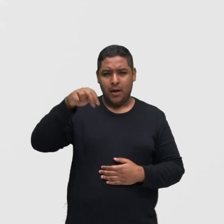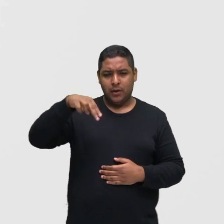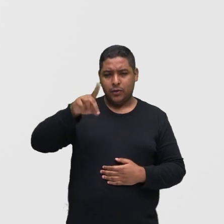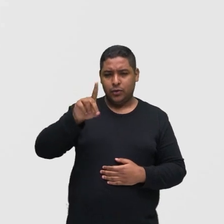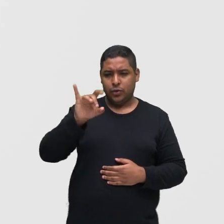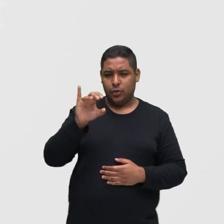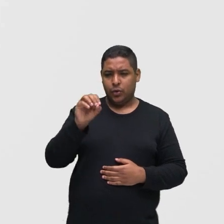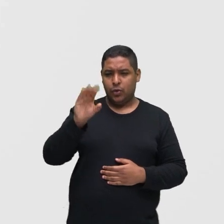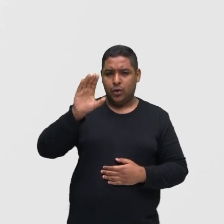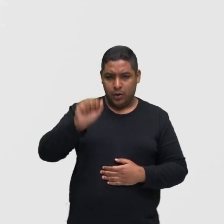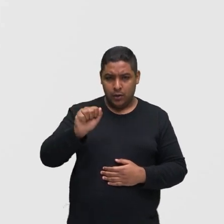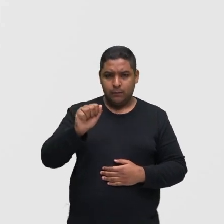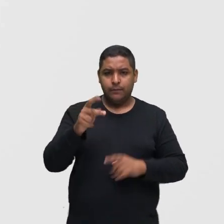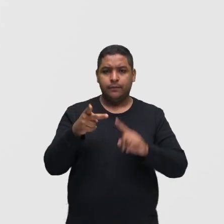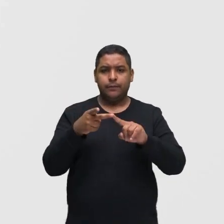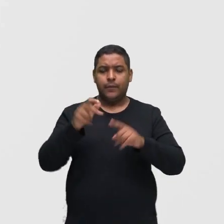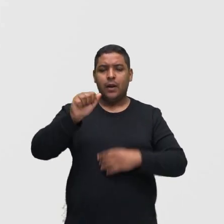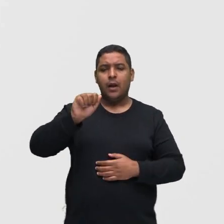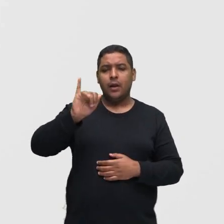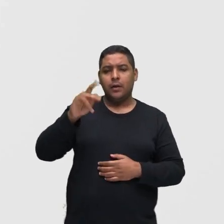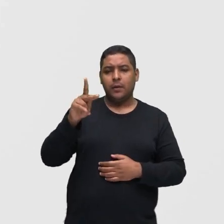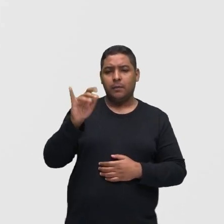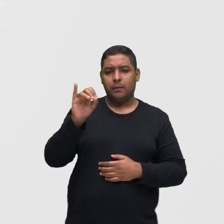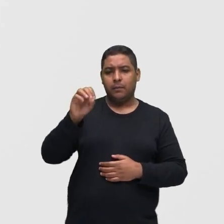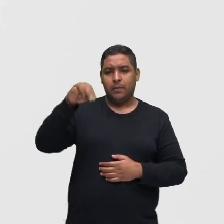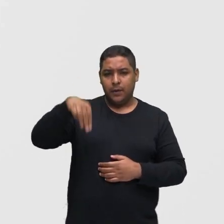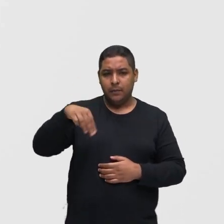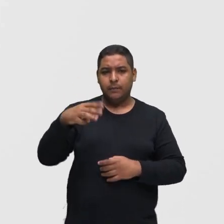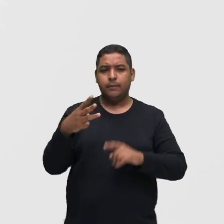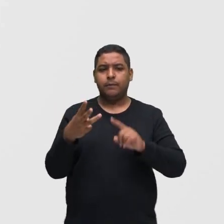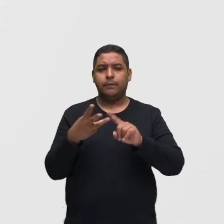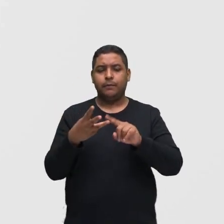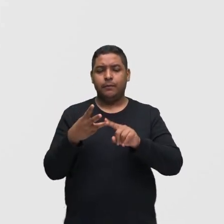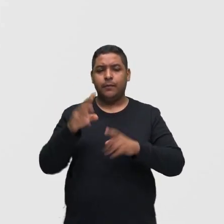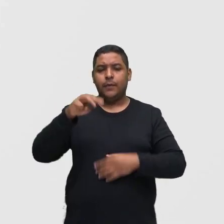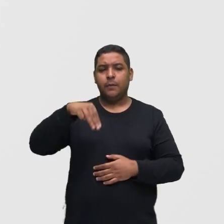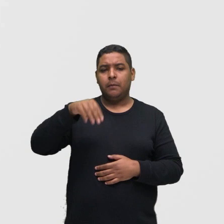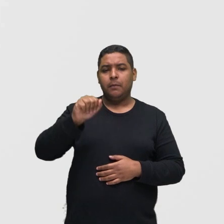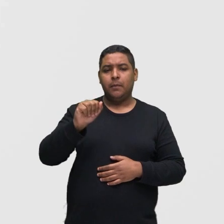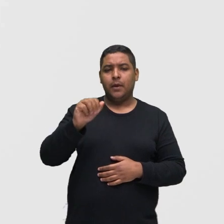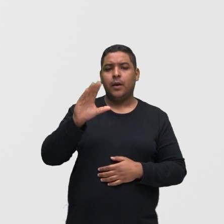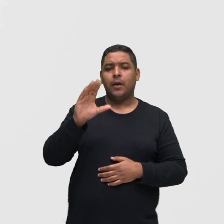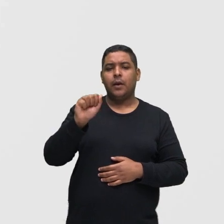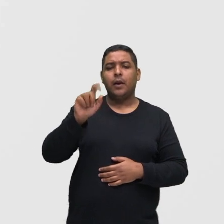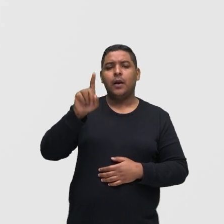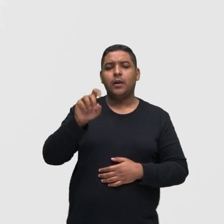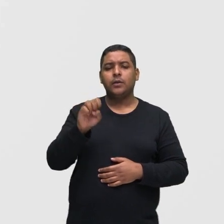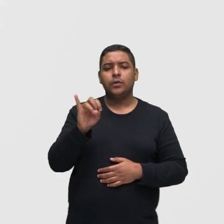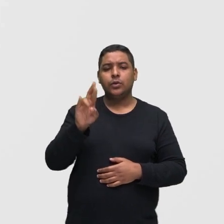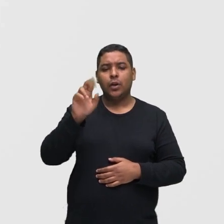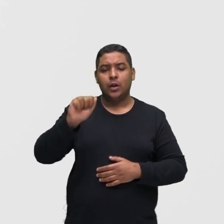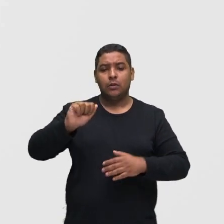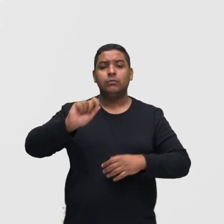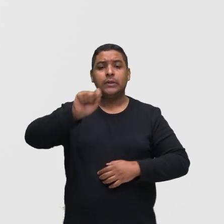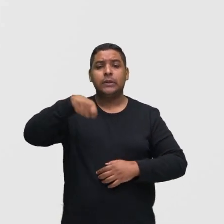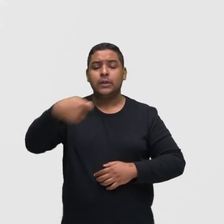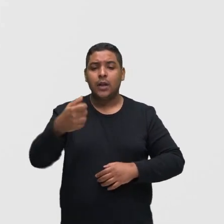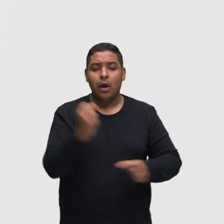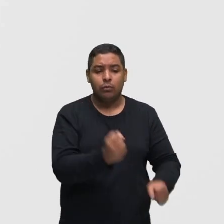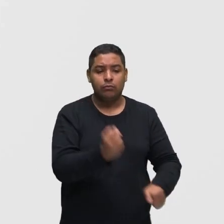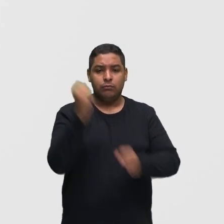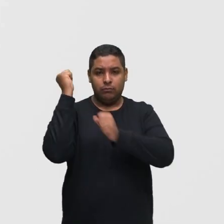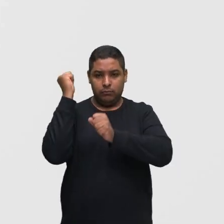ou macaxeira, dependendo do estado ou da região do próprio Brasil. Então, em alguns estados é